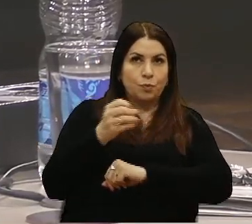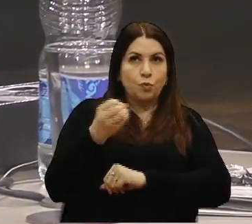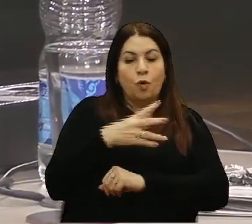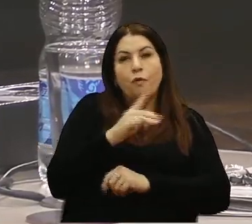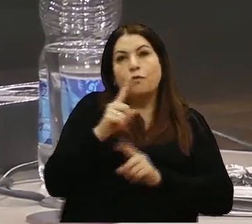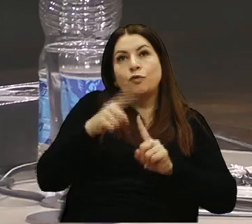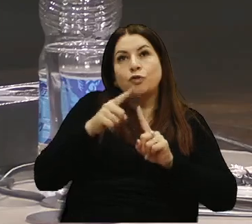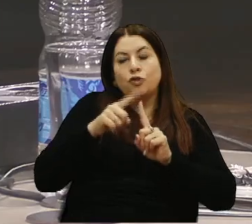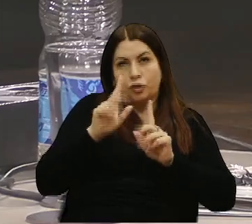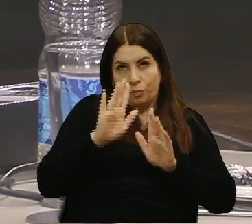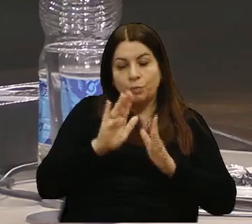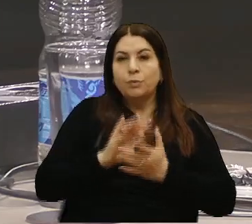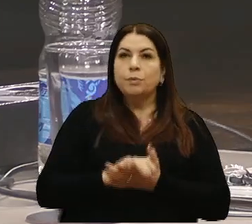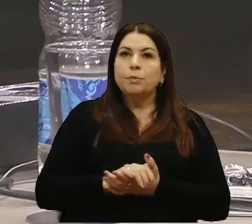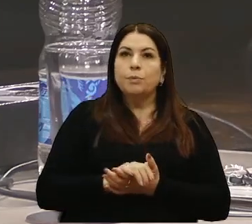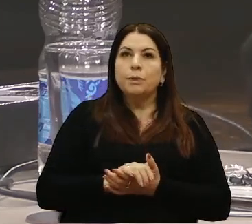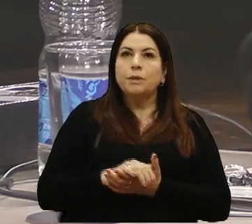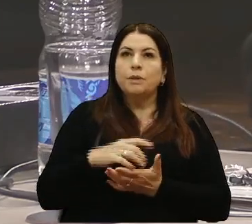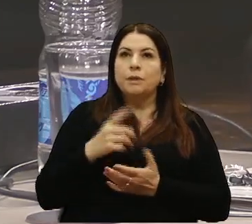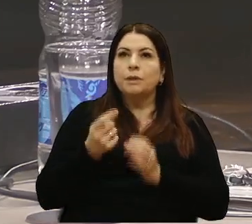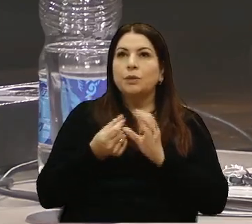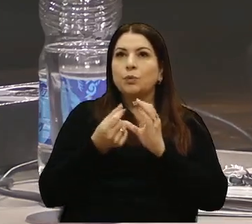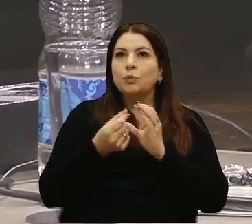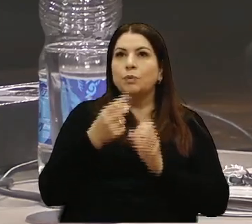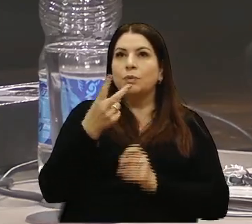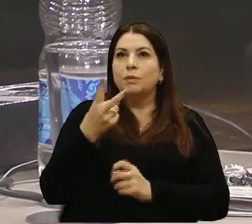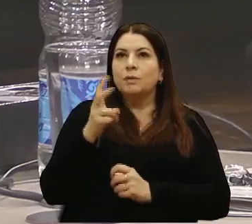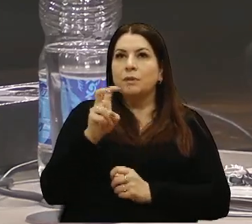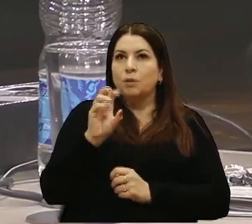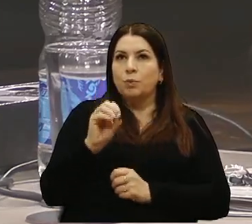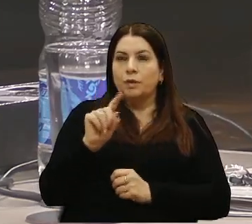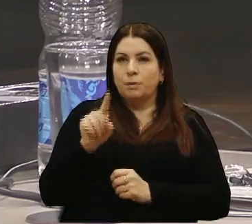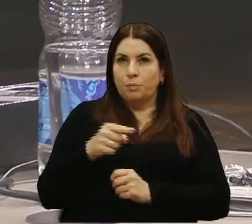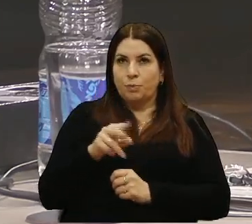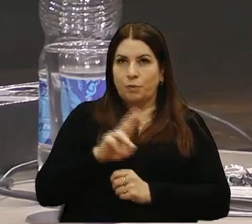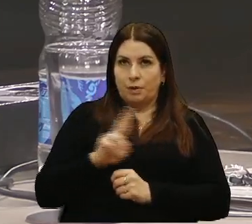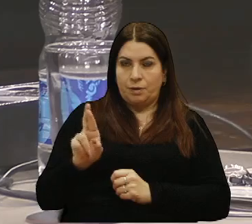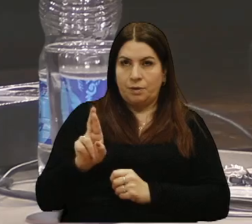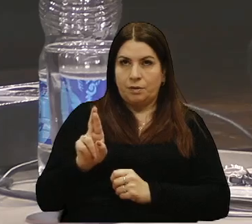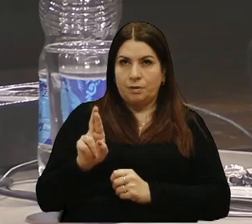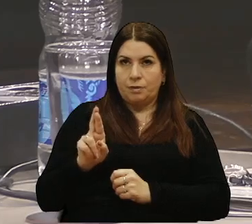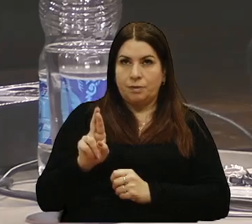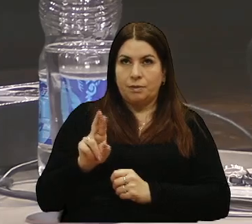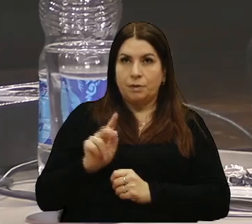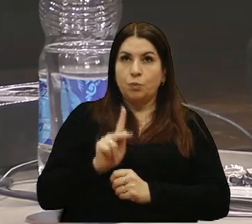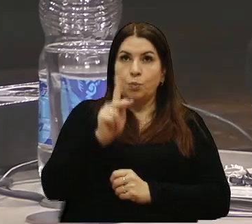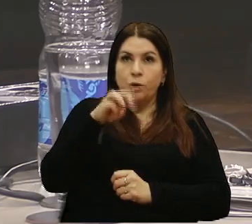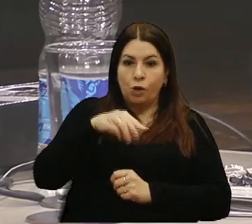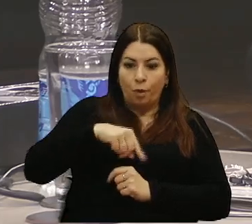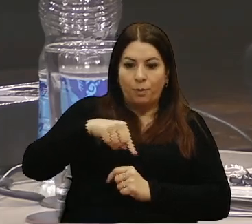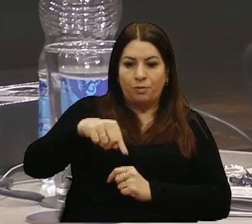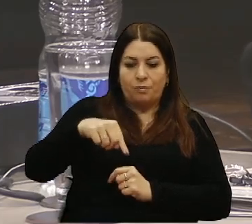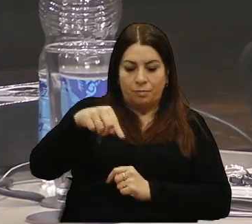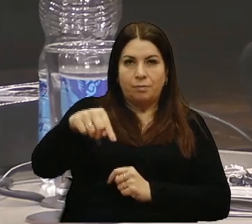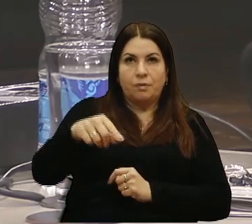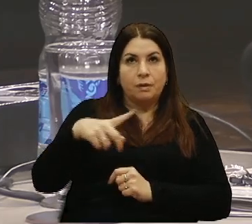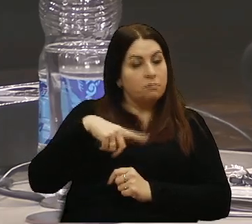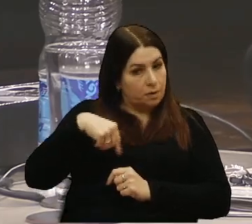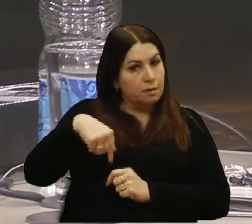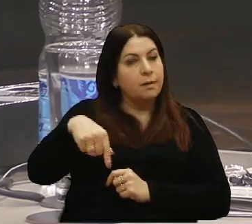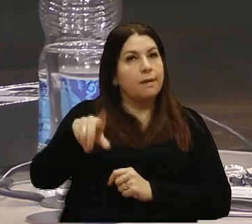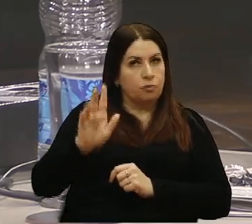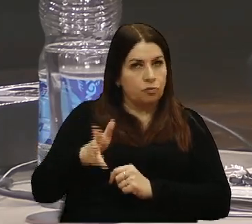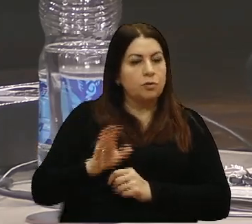de asfalto, que custa R$ 250 mil ao quilômetro. Já está em